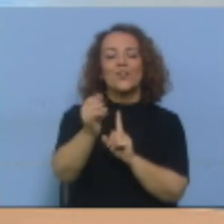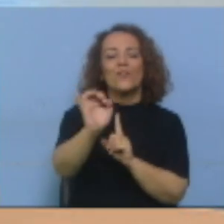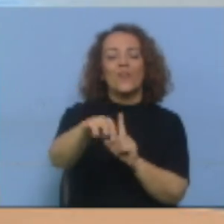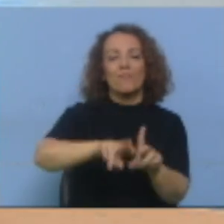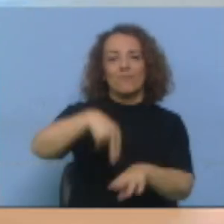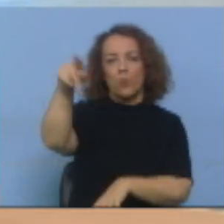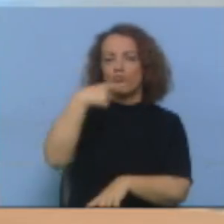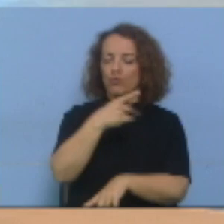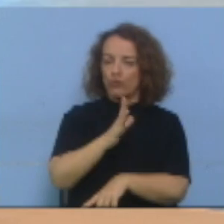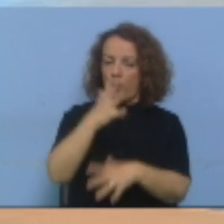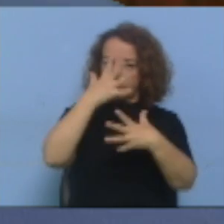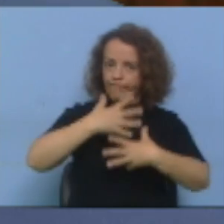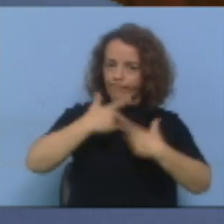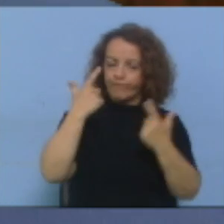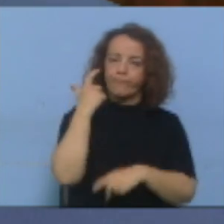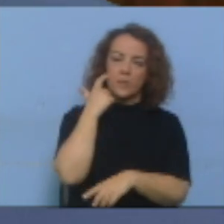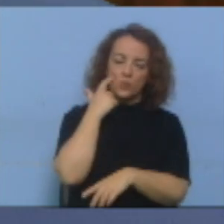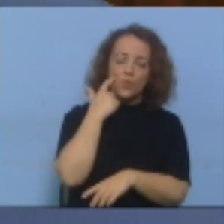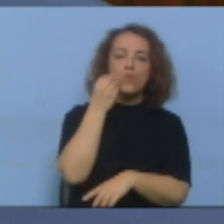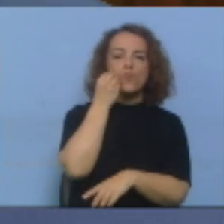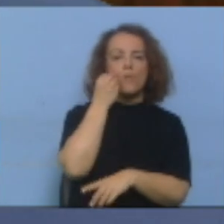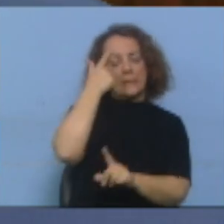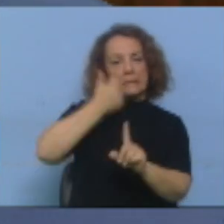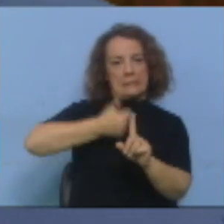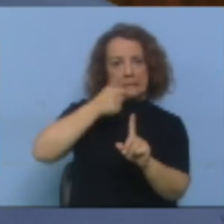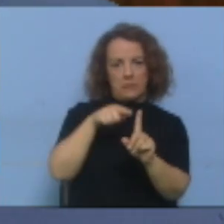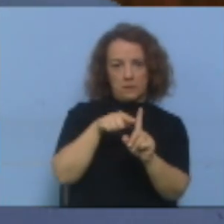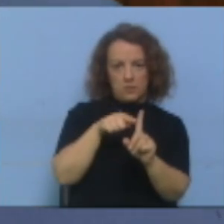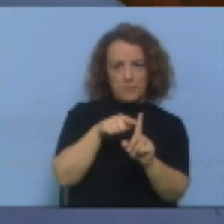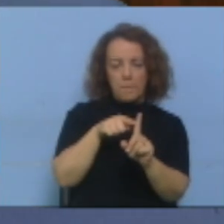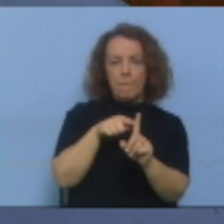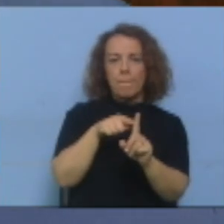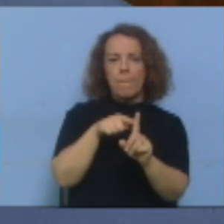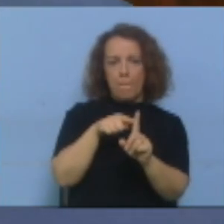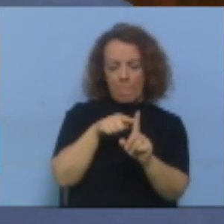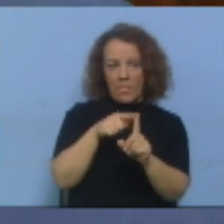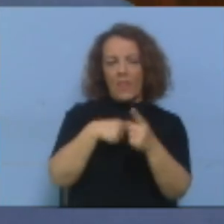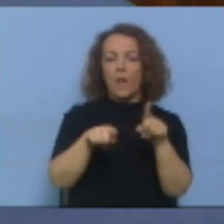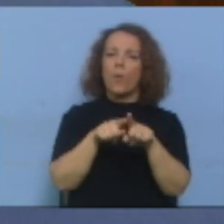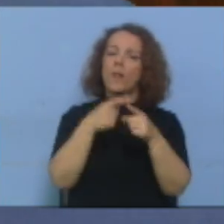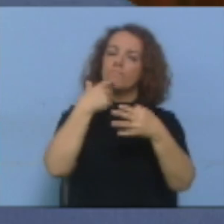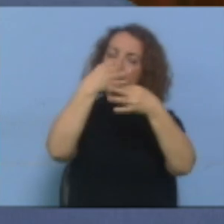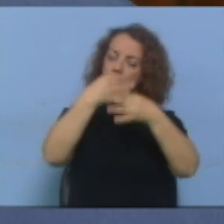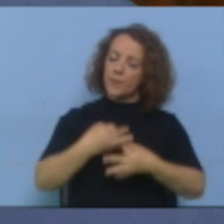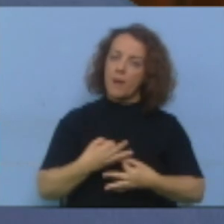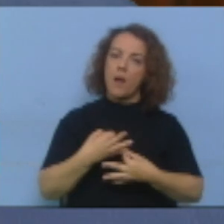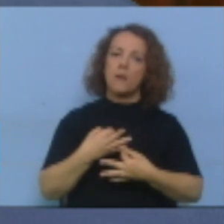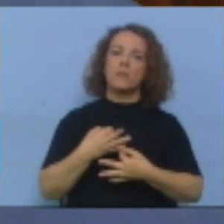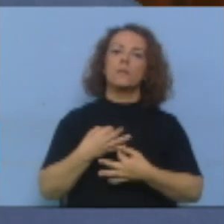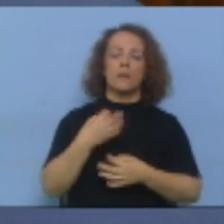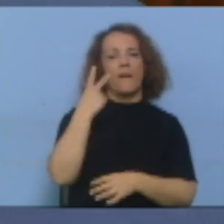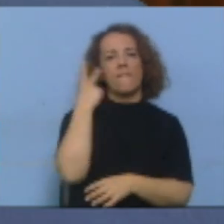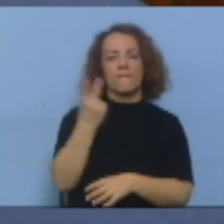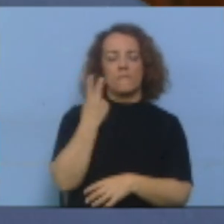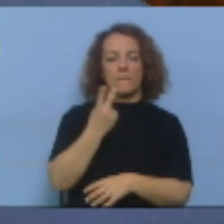a Vigília Pascal, de facto como celebração central, e é o afirmar da vida que